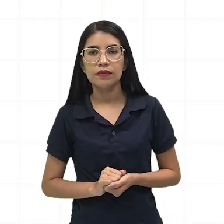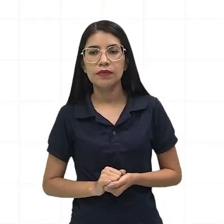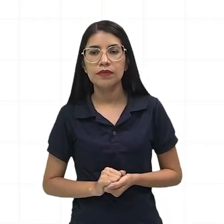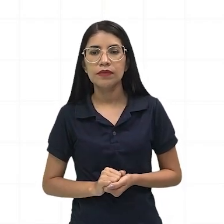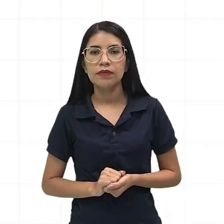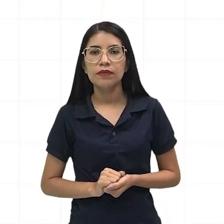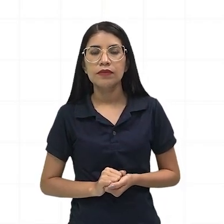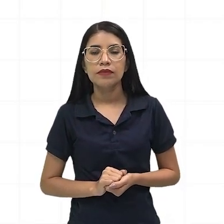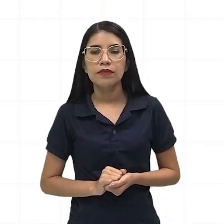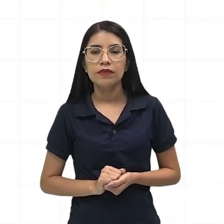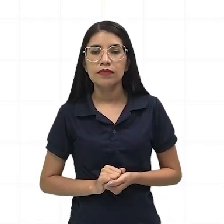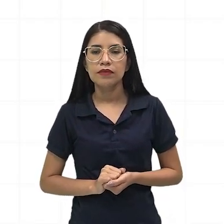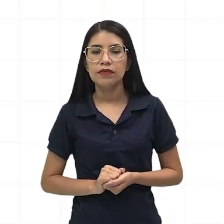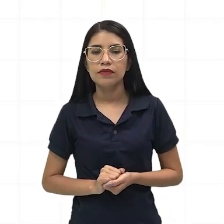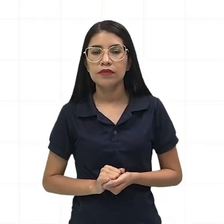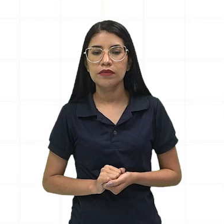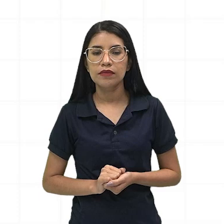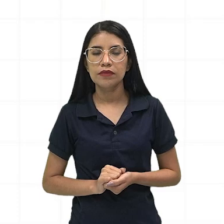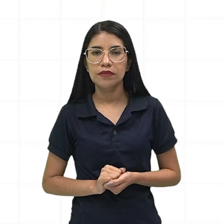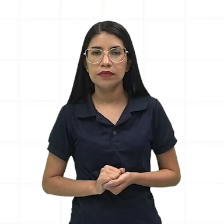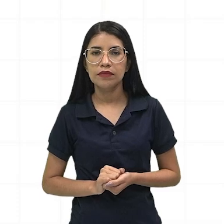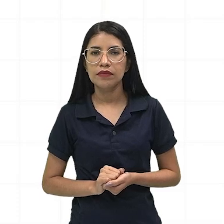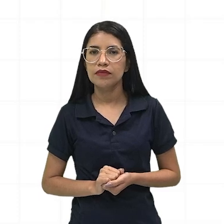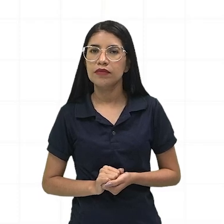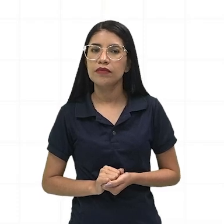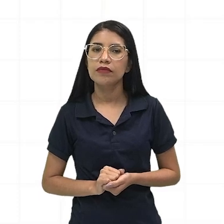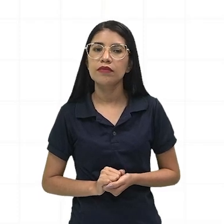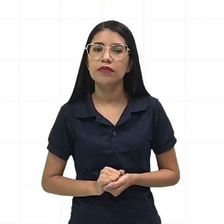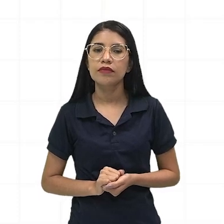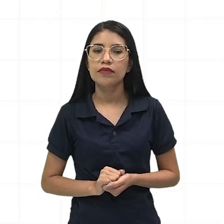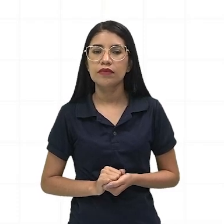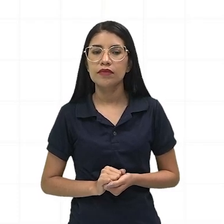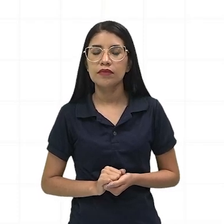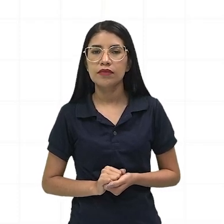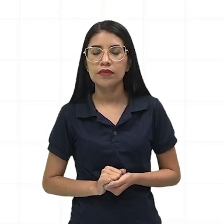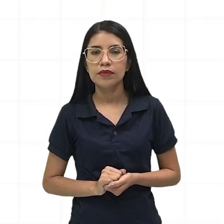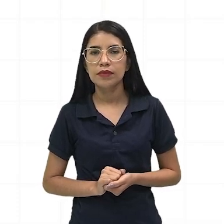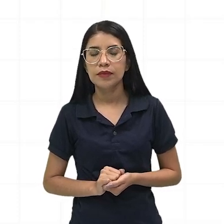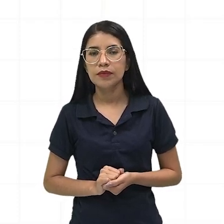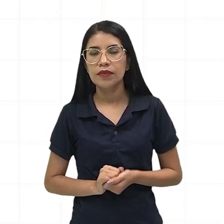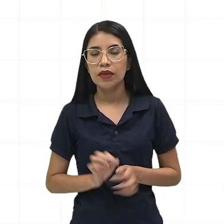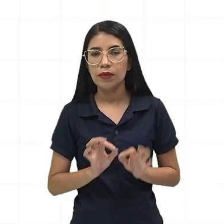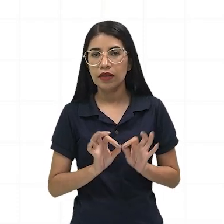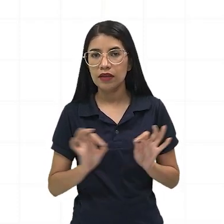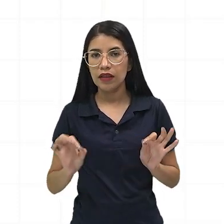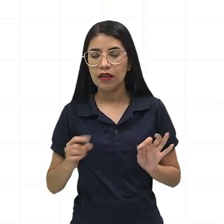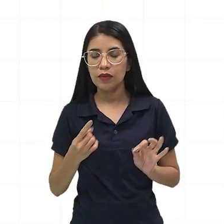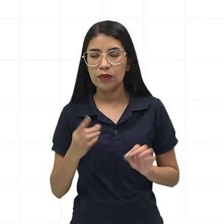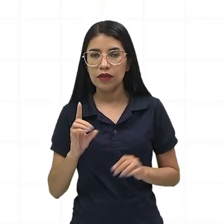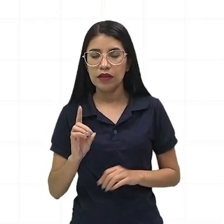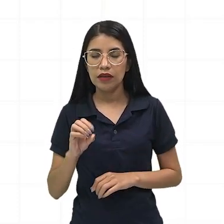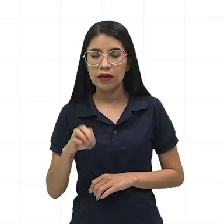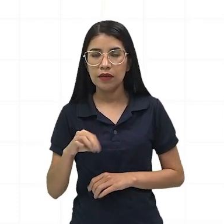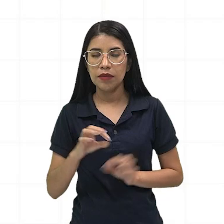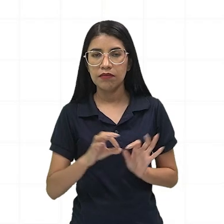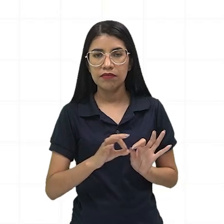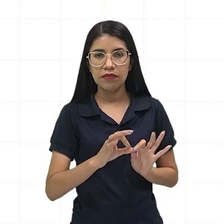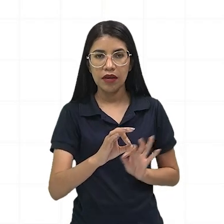Então, 1 decímetro. Aqui 1 decímetro. E aqui 1